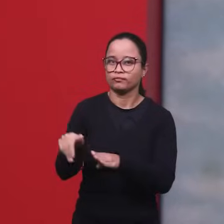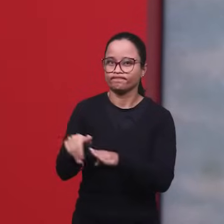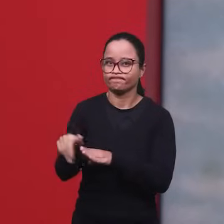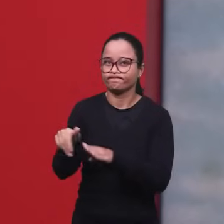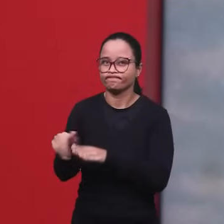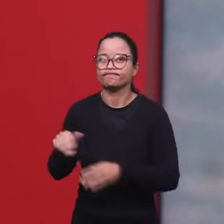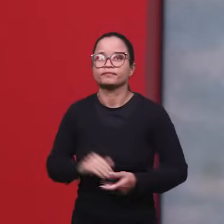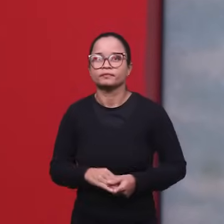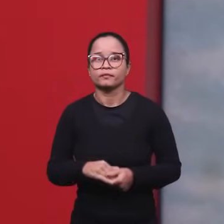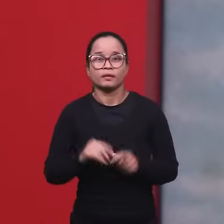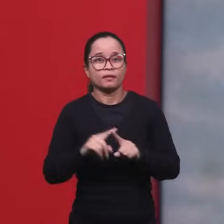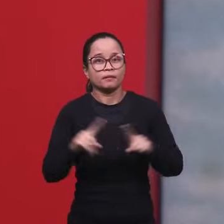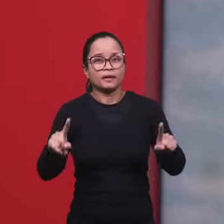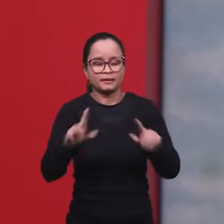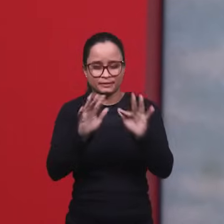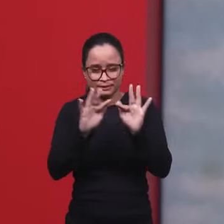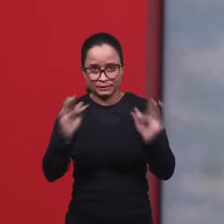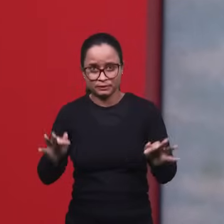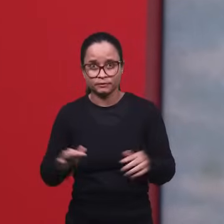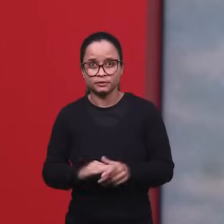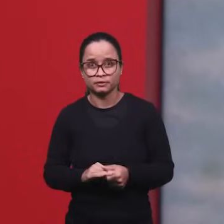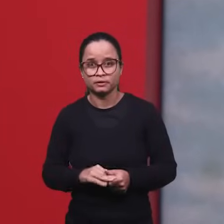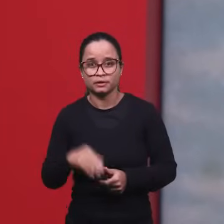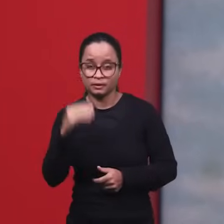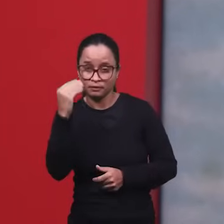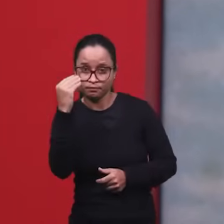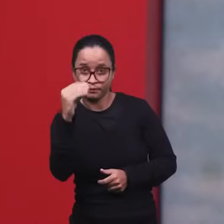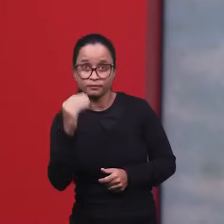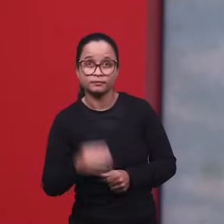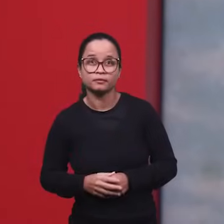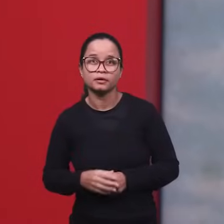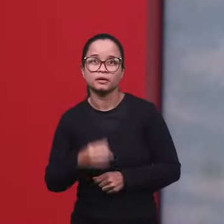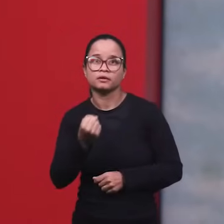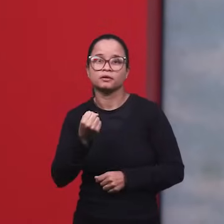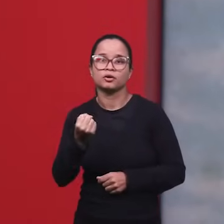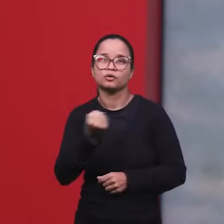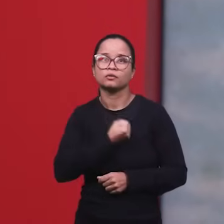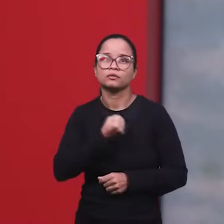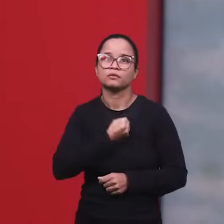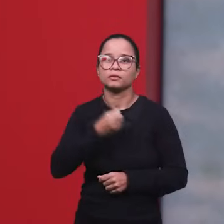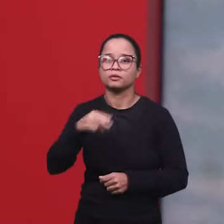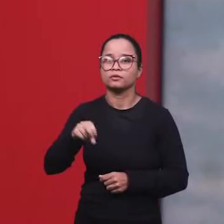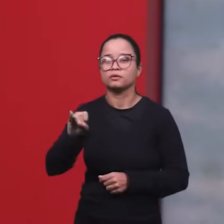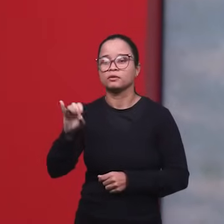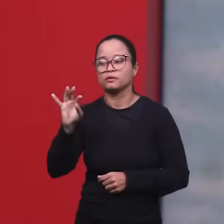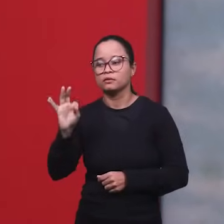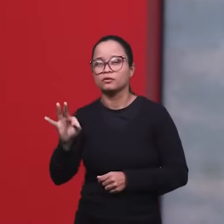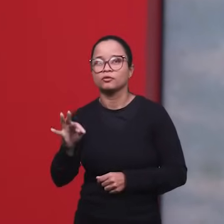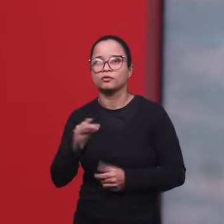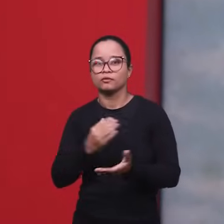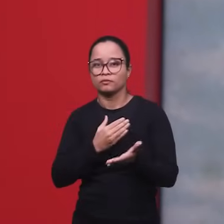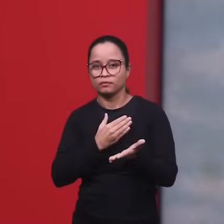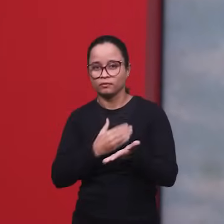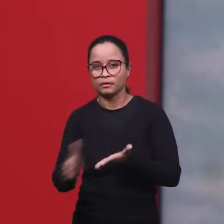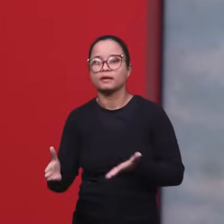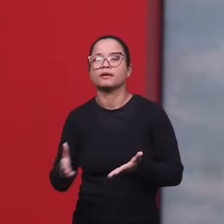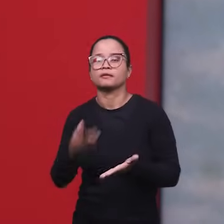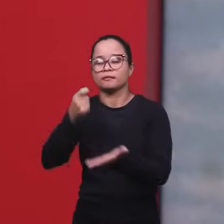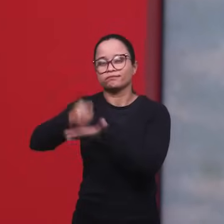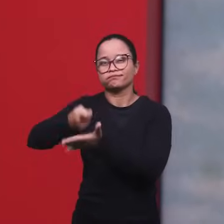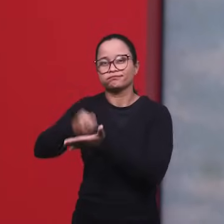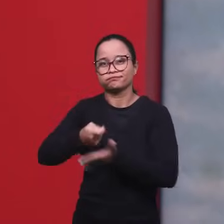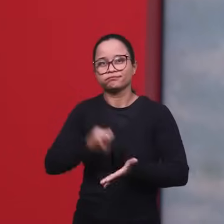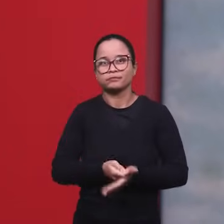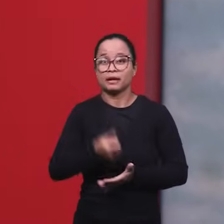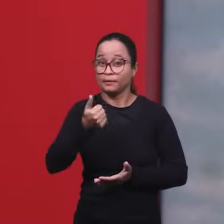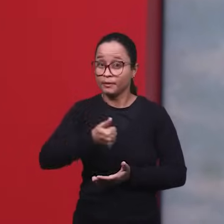orientação, mas é muito simples. Então, você vai clicar, joga o número do NIT e começa a contribuir. E aí tem que saber o código certo.